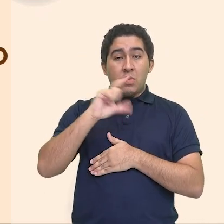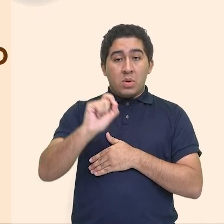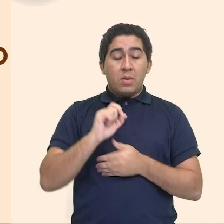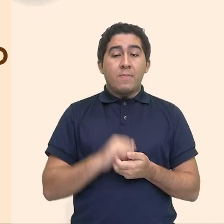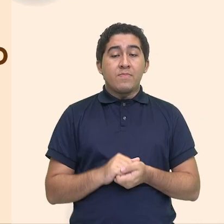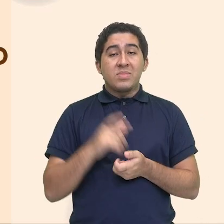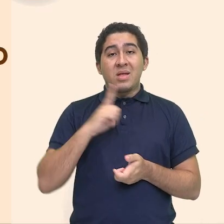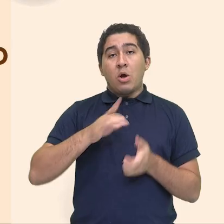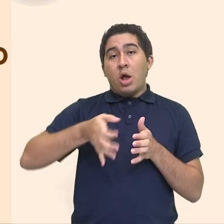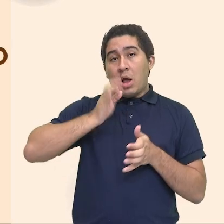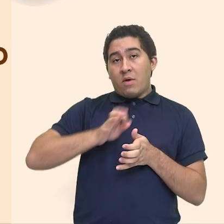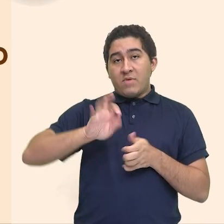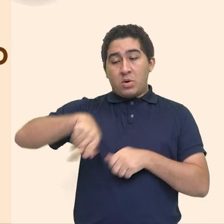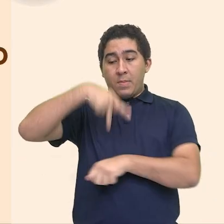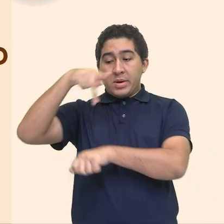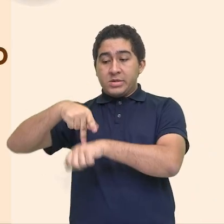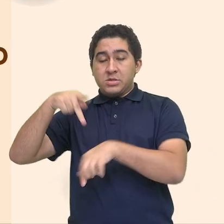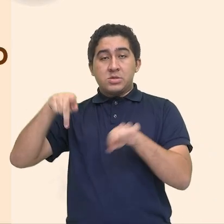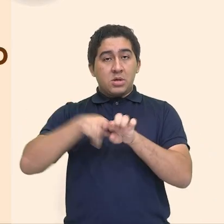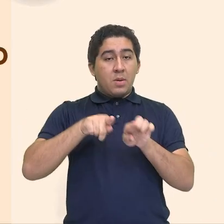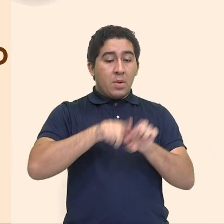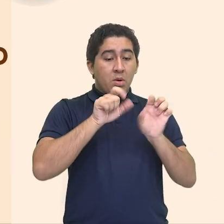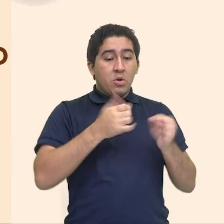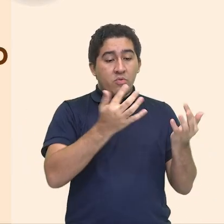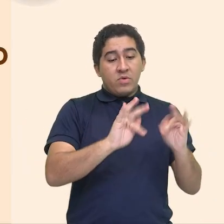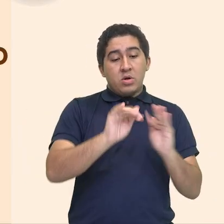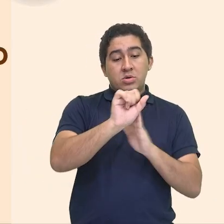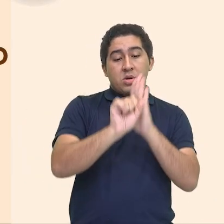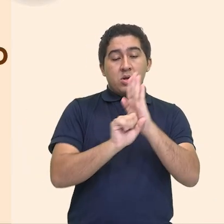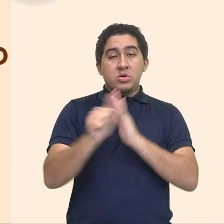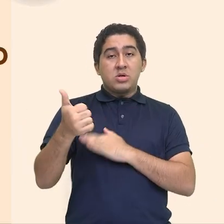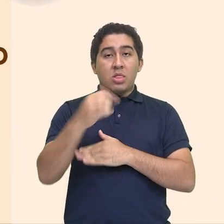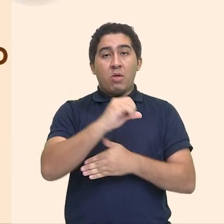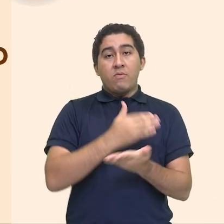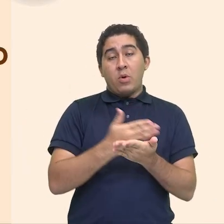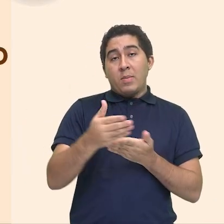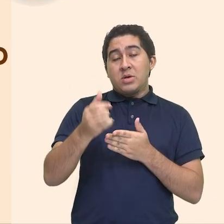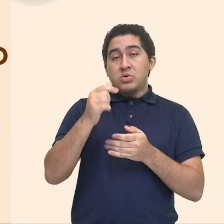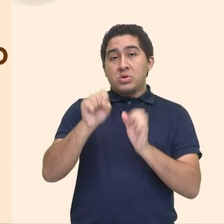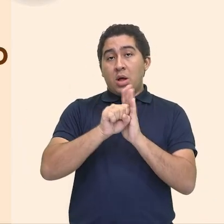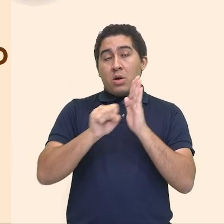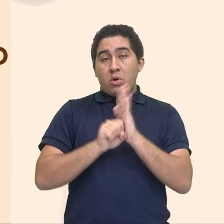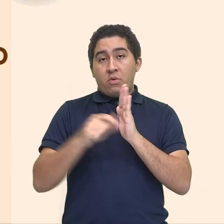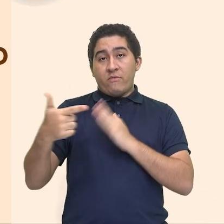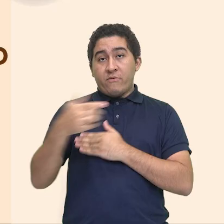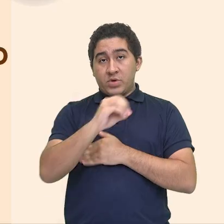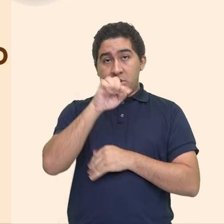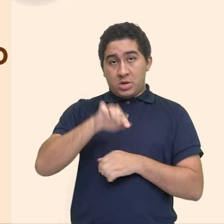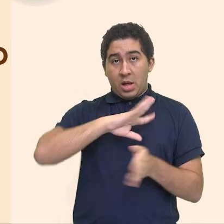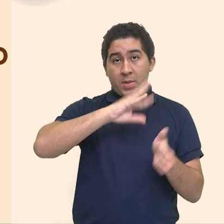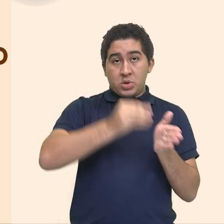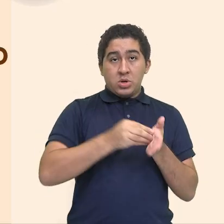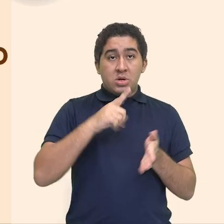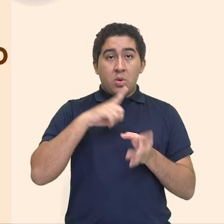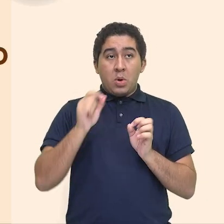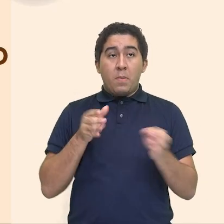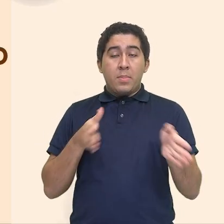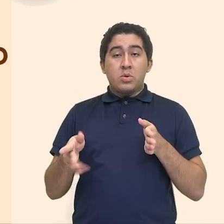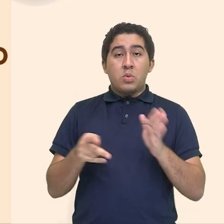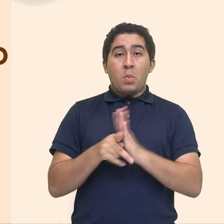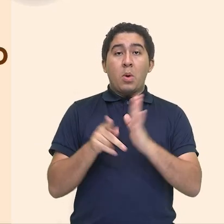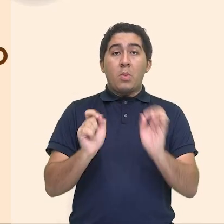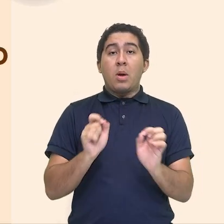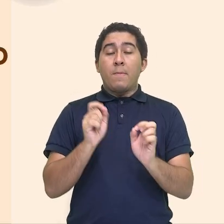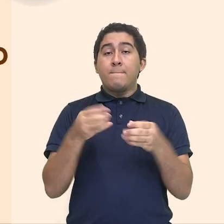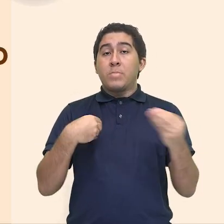café no âmbito nacional e também no final do século XIX, início do século XX, aqui na região amazônica, a gente tem o ciclo